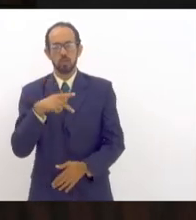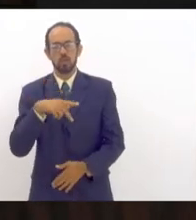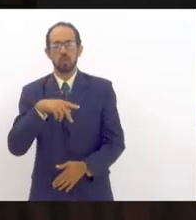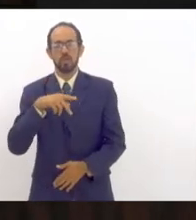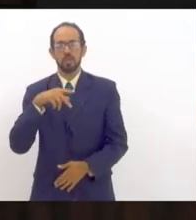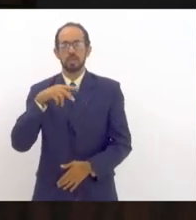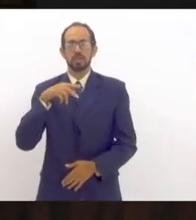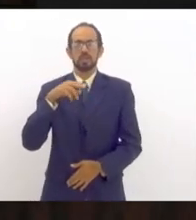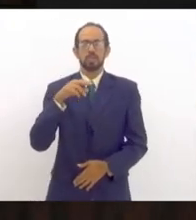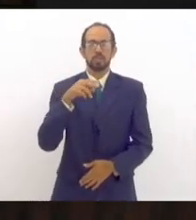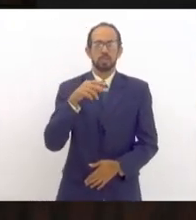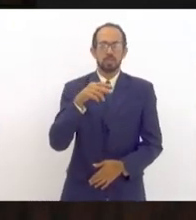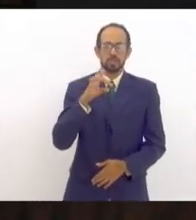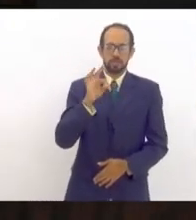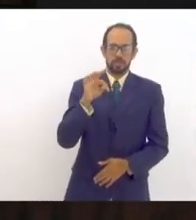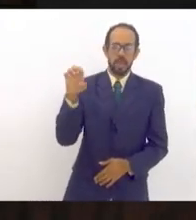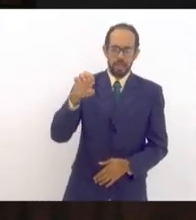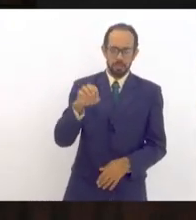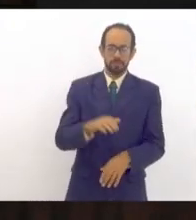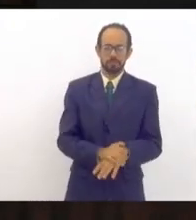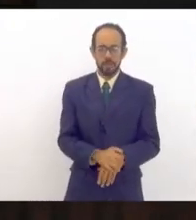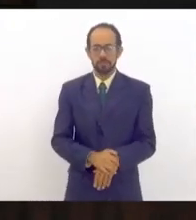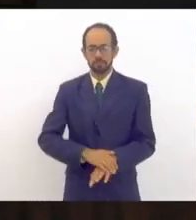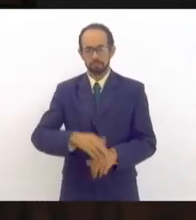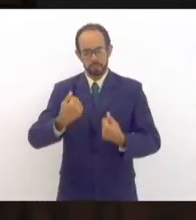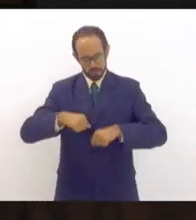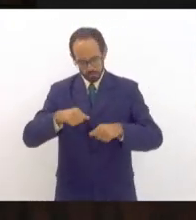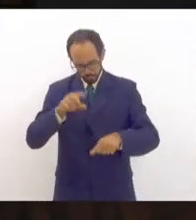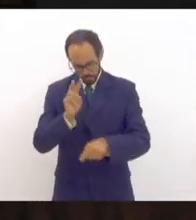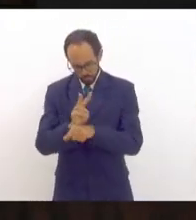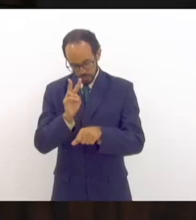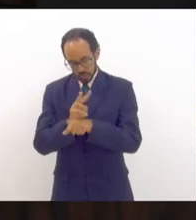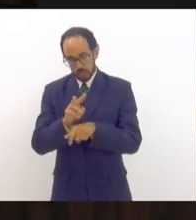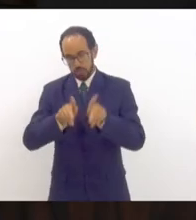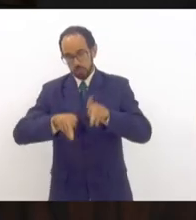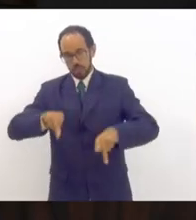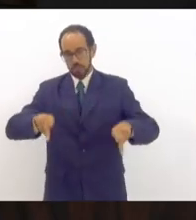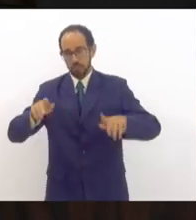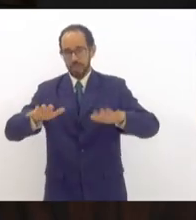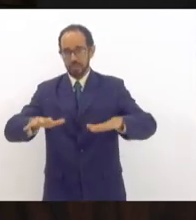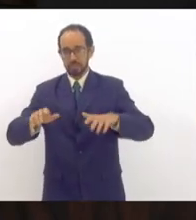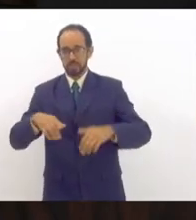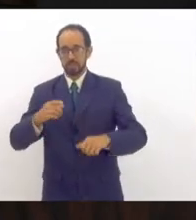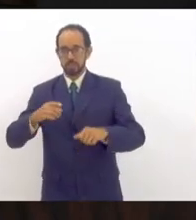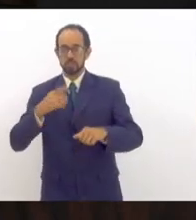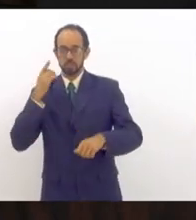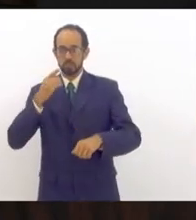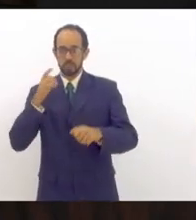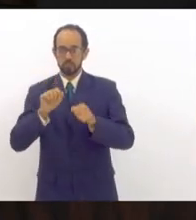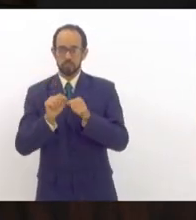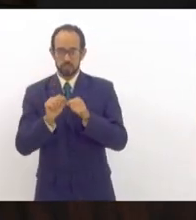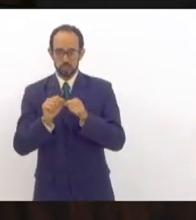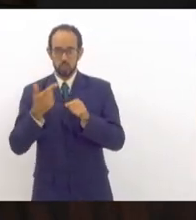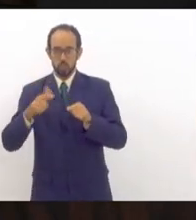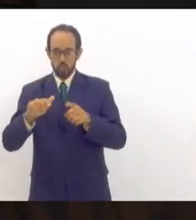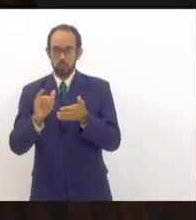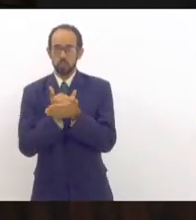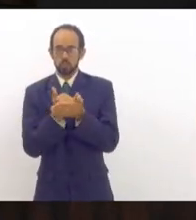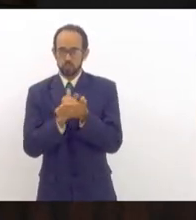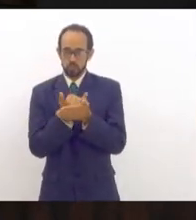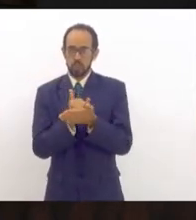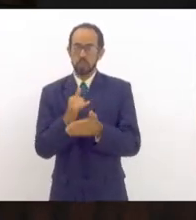é isso aí nós achamos que defender nossa população é isso que o Parlamento faz é o próximo morador aqui